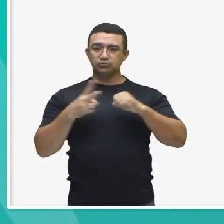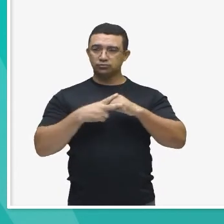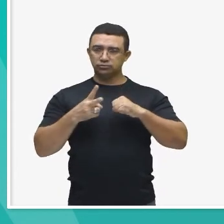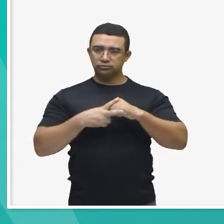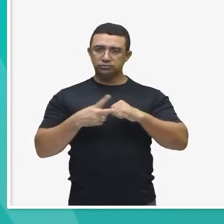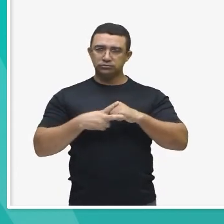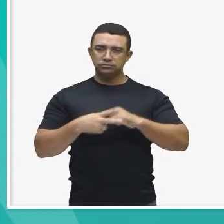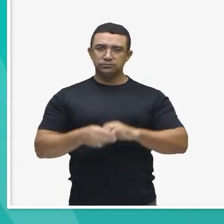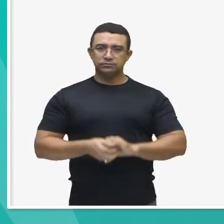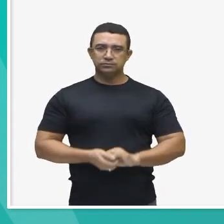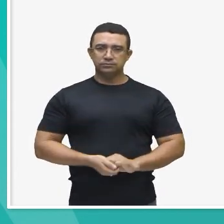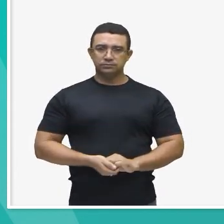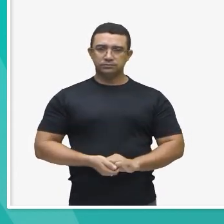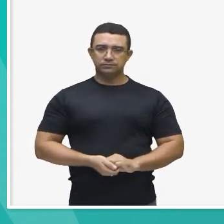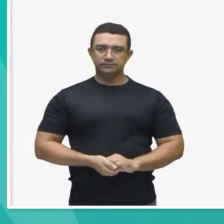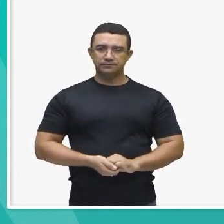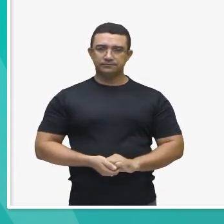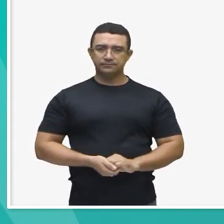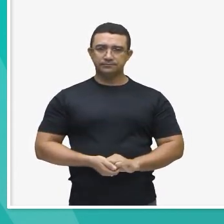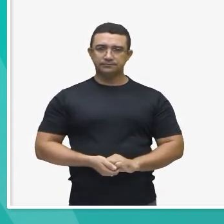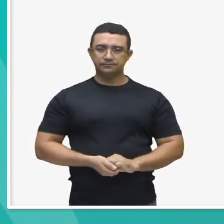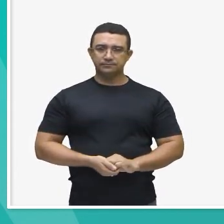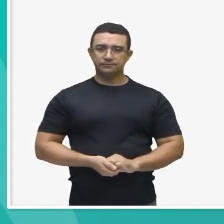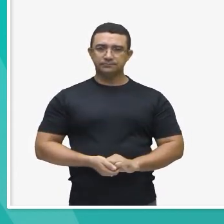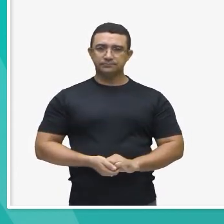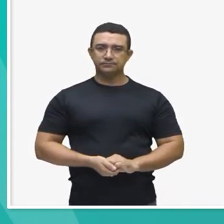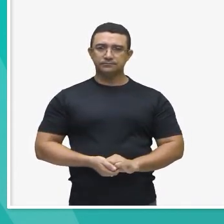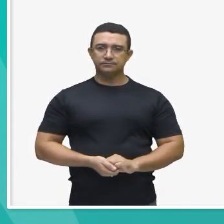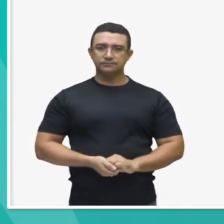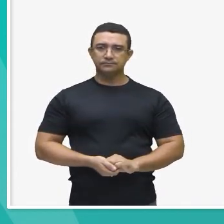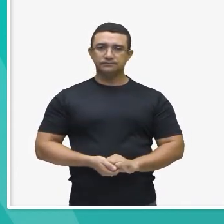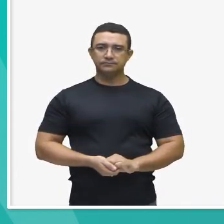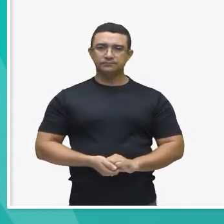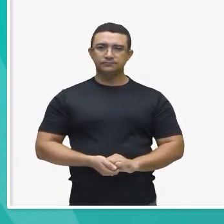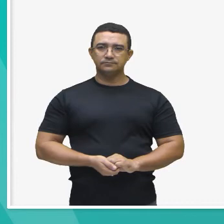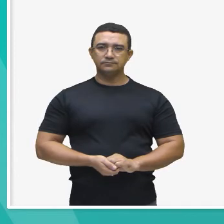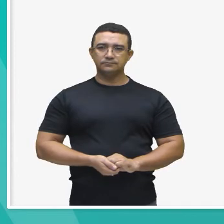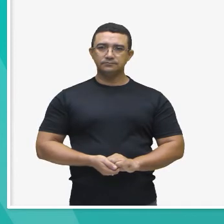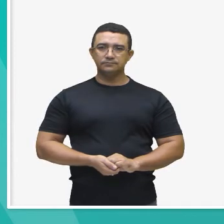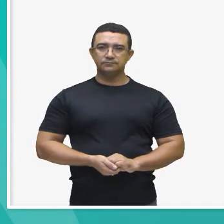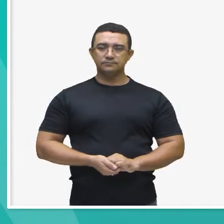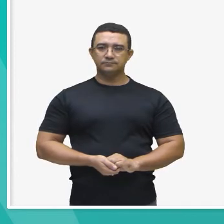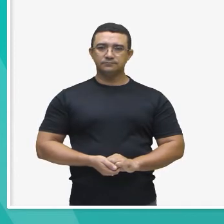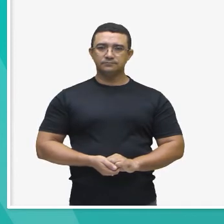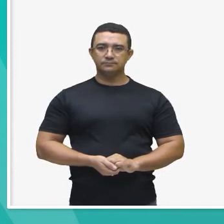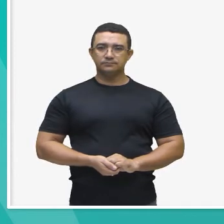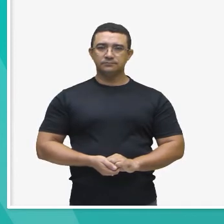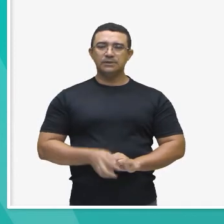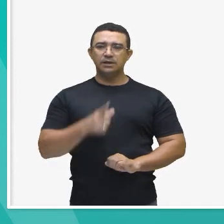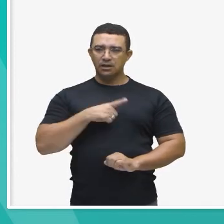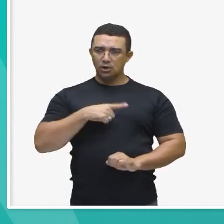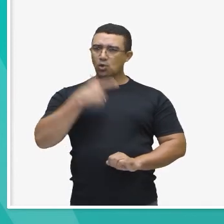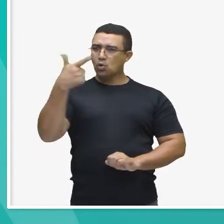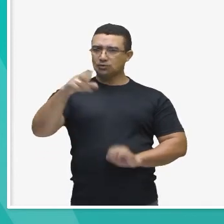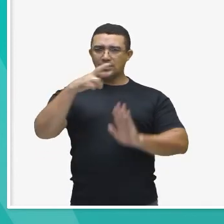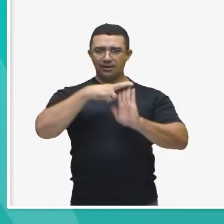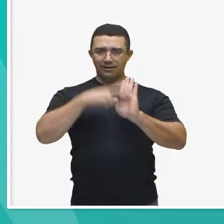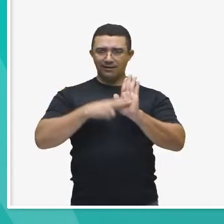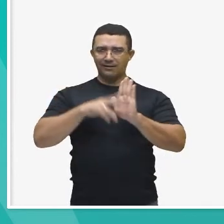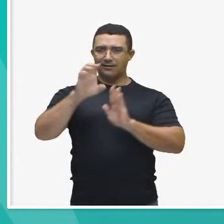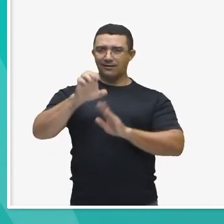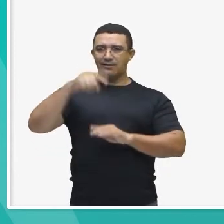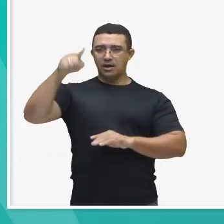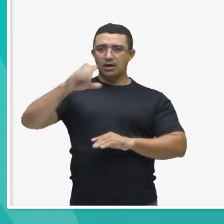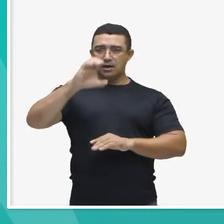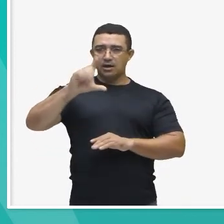verbo, tá? O si, o pronome oblíquo. Então, aí nós temos outro caso de ênclise.